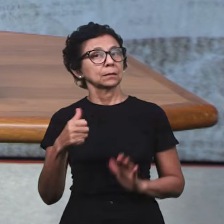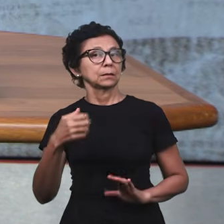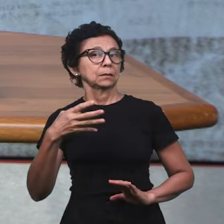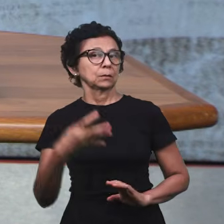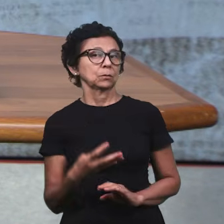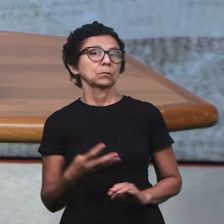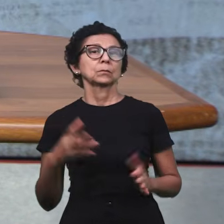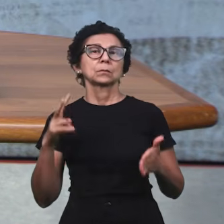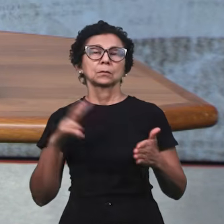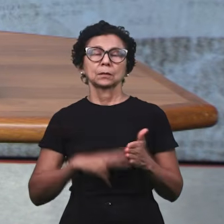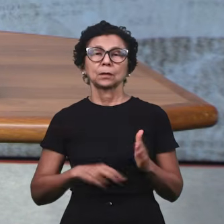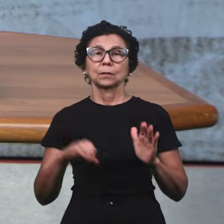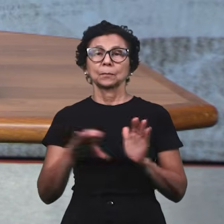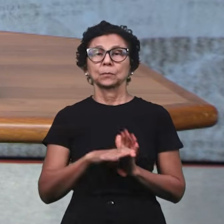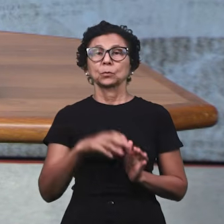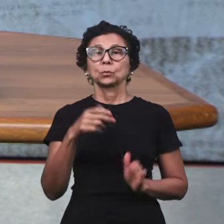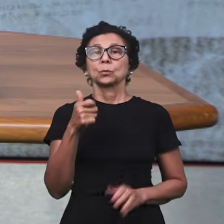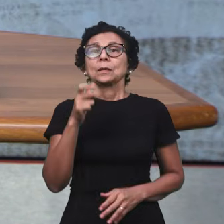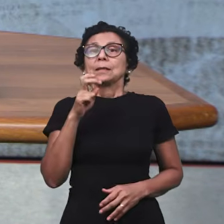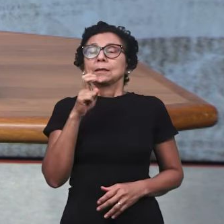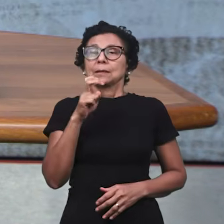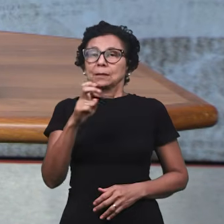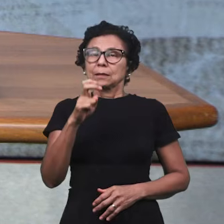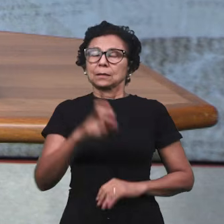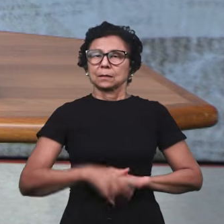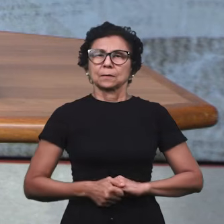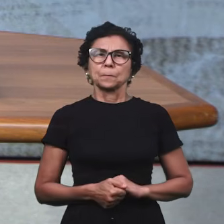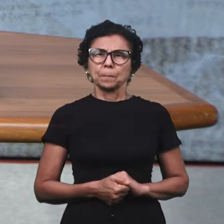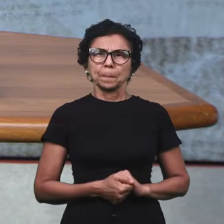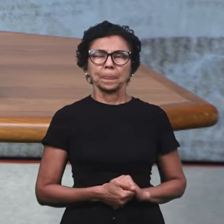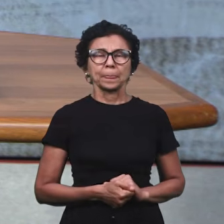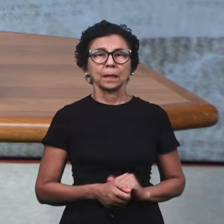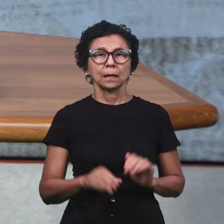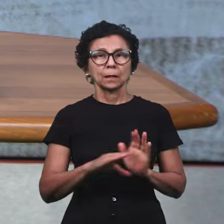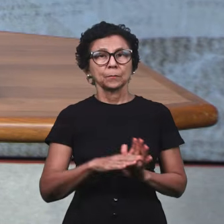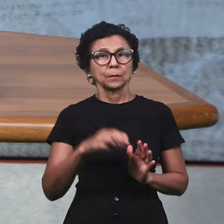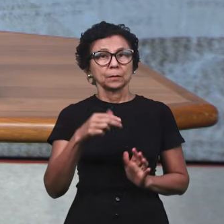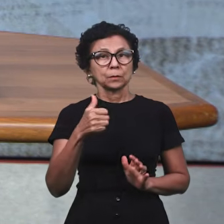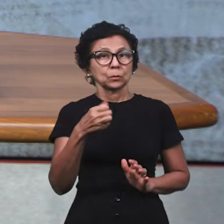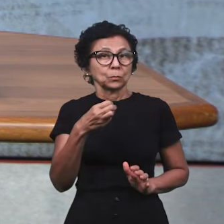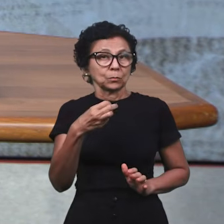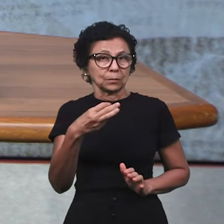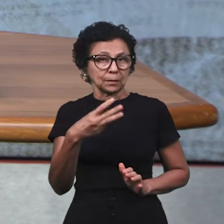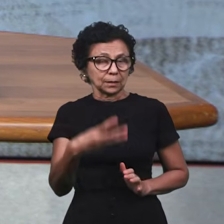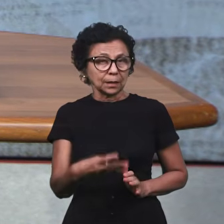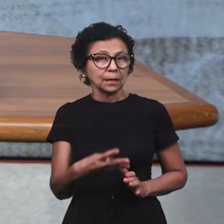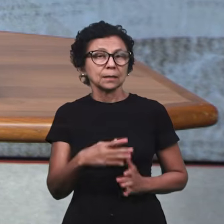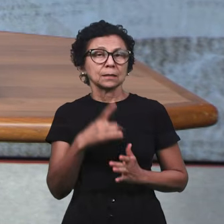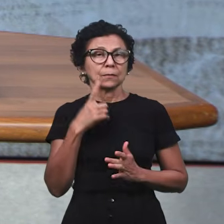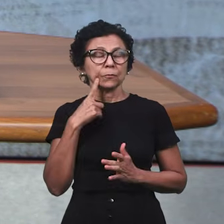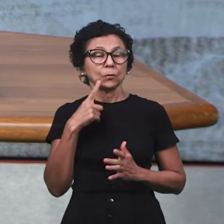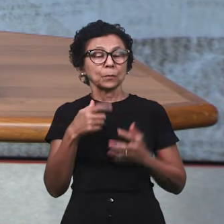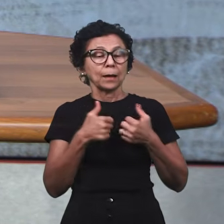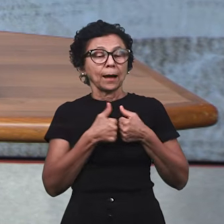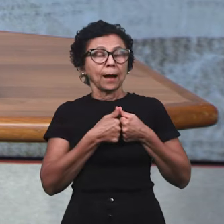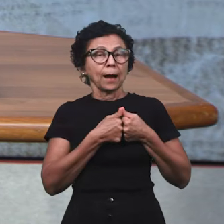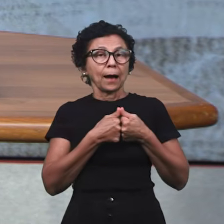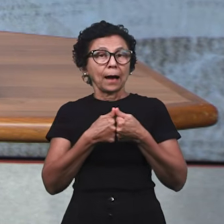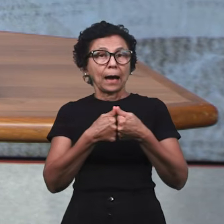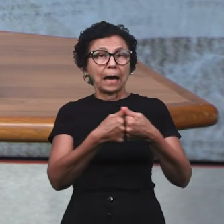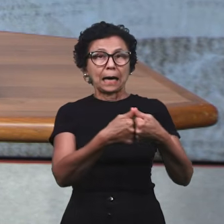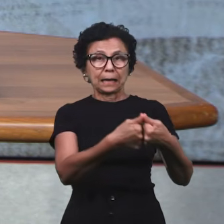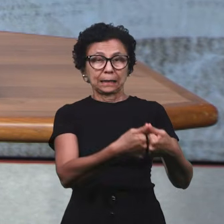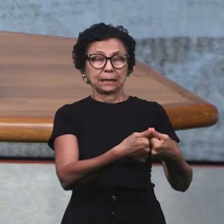o capítulo 15. Nós vimos no capítulo 13 como a arca do Senhor foi levada para a casa